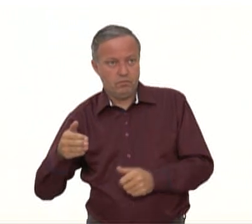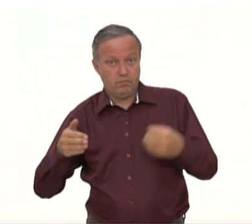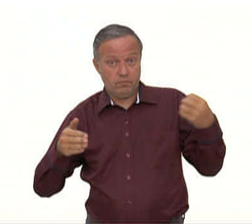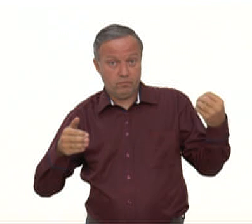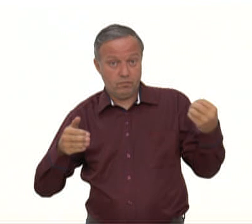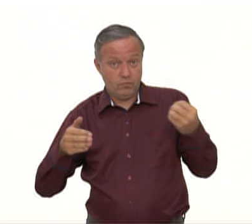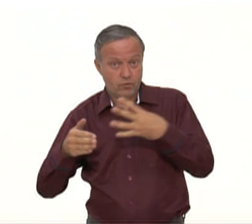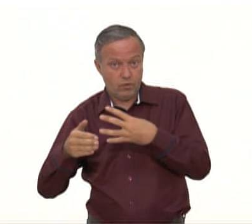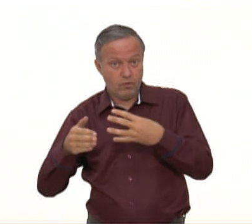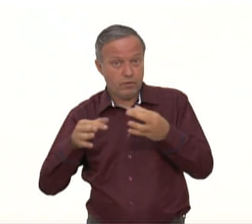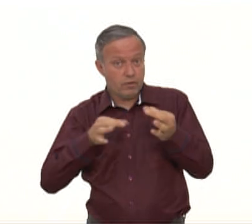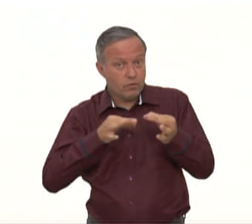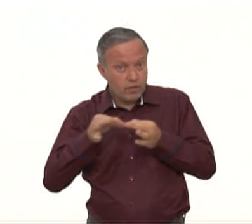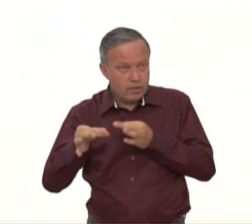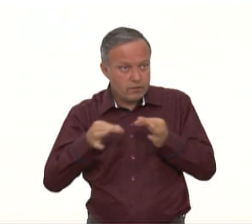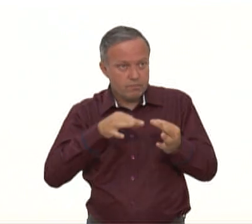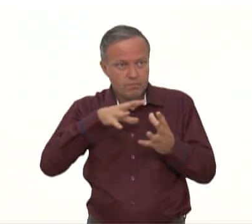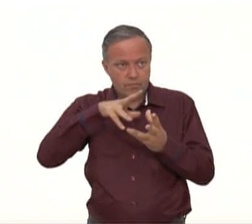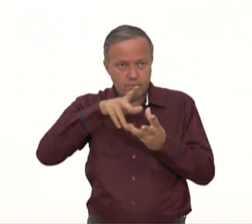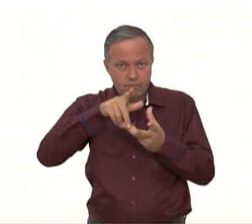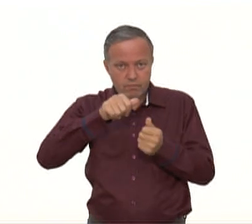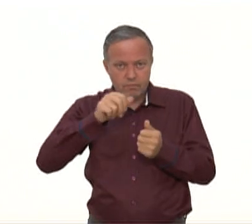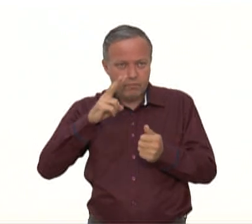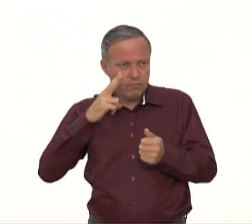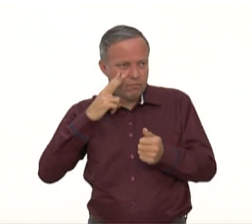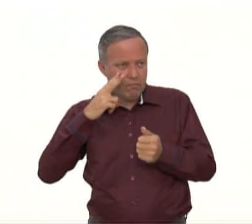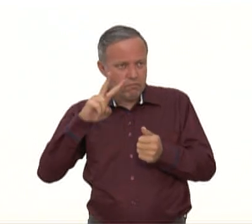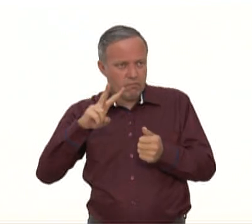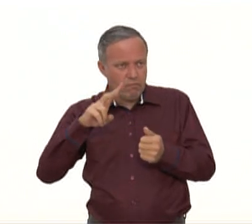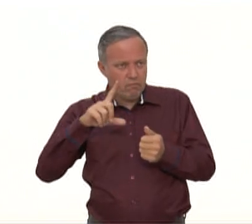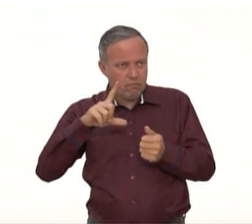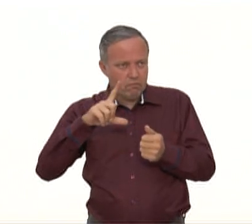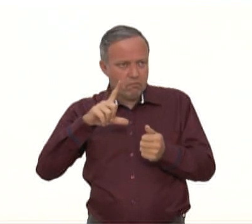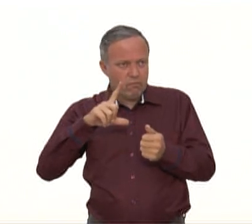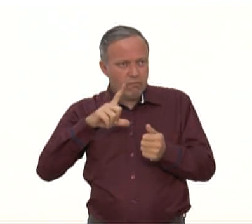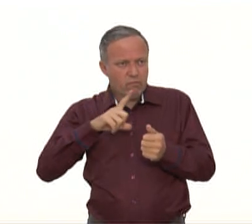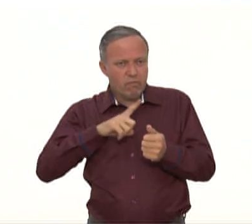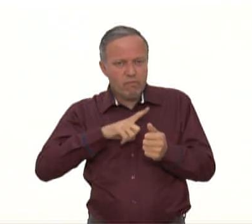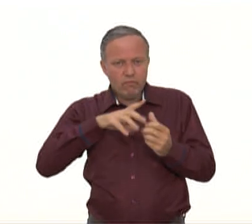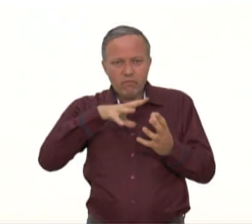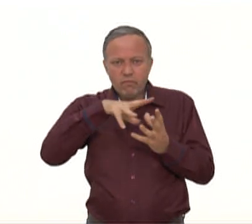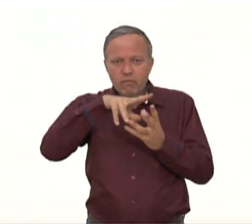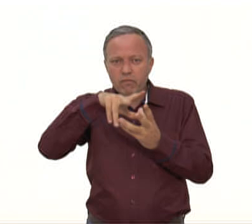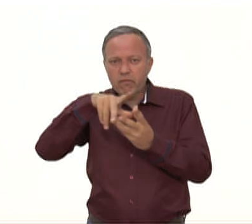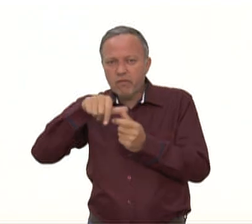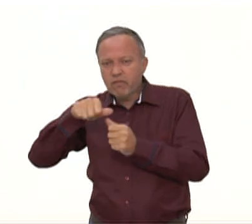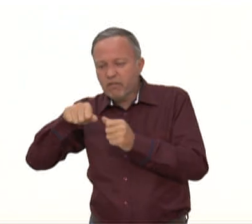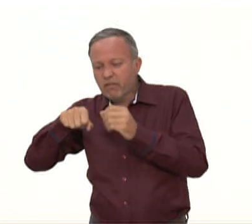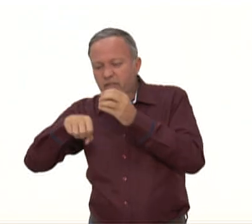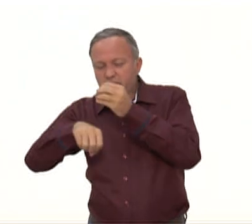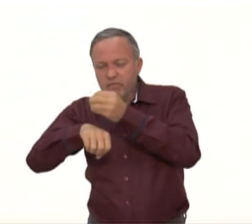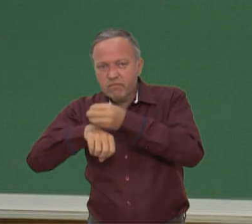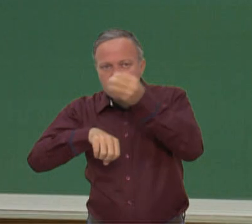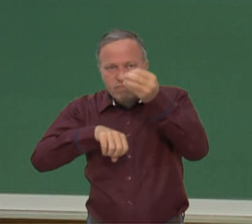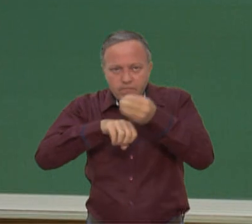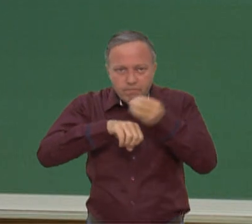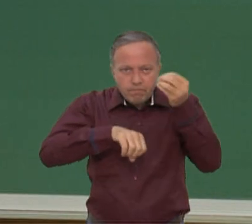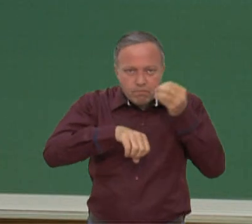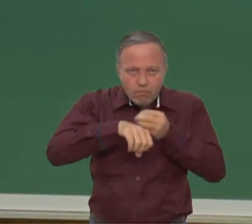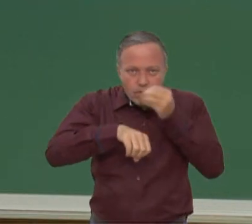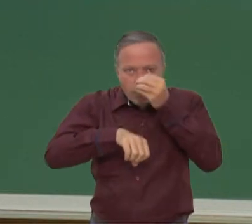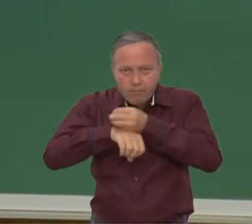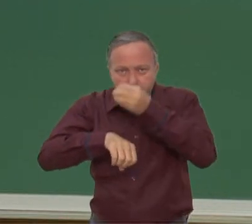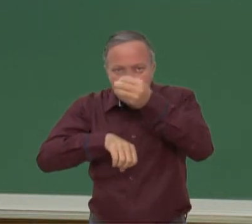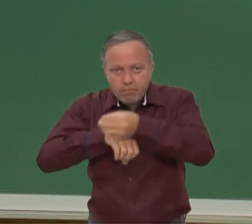nova ordem mundial. Aqui na imagem você consegue ver que tem, né, o globo terrestre, você consegue ver que tem